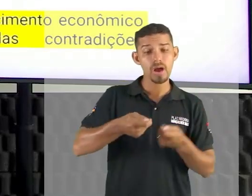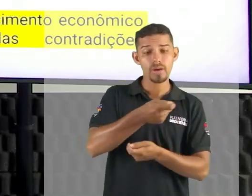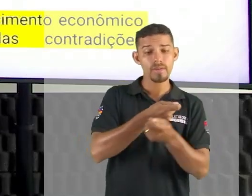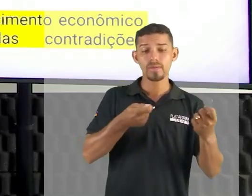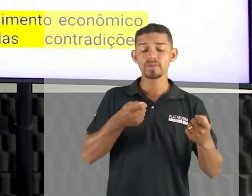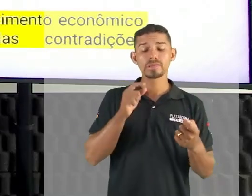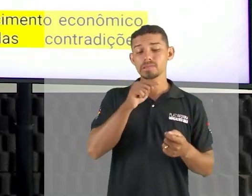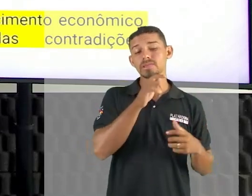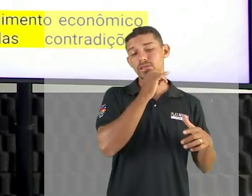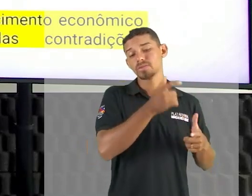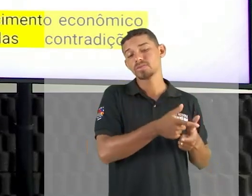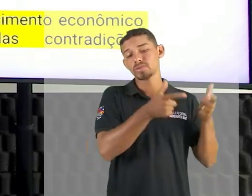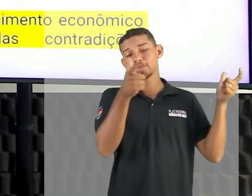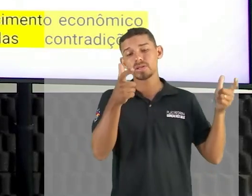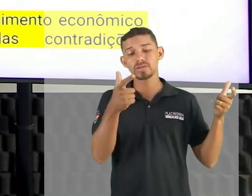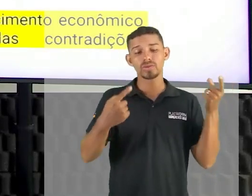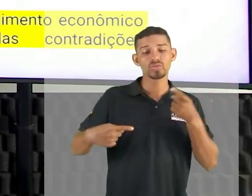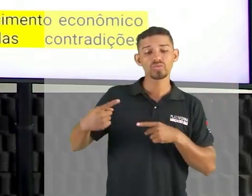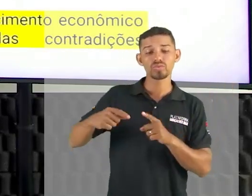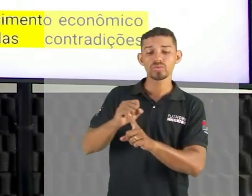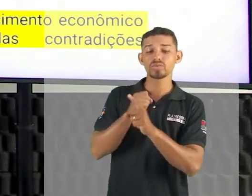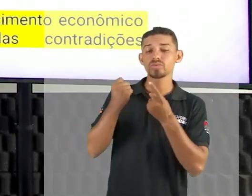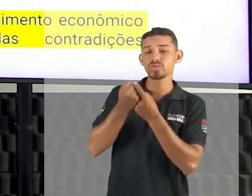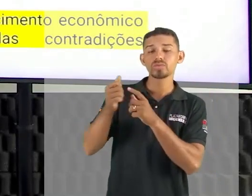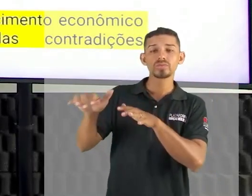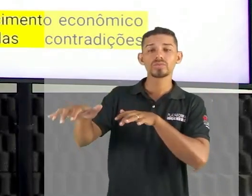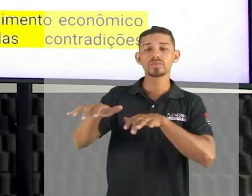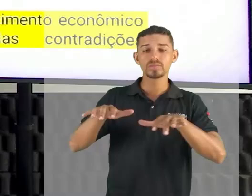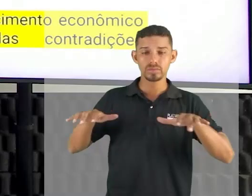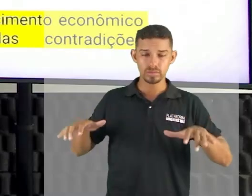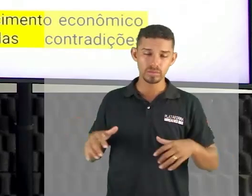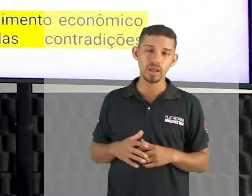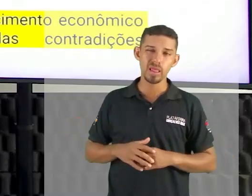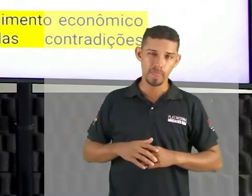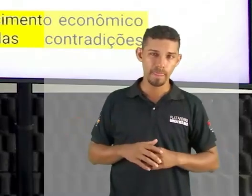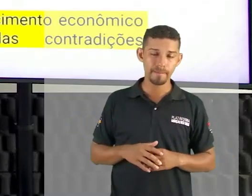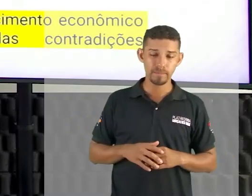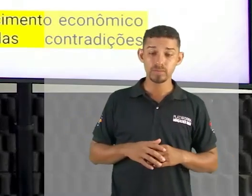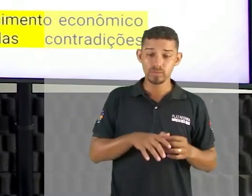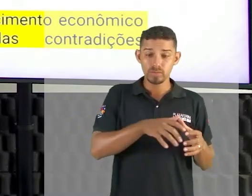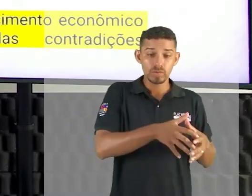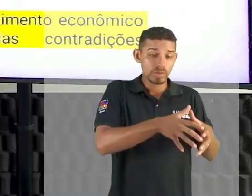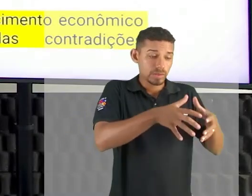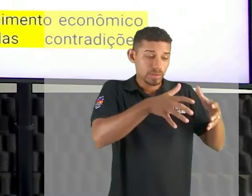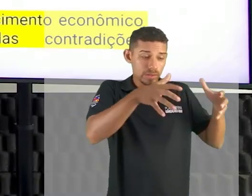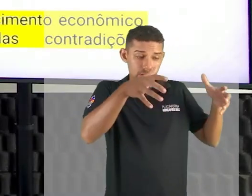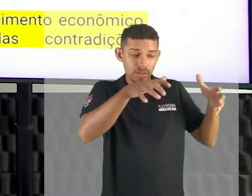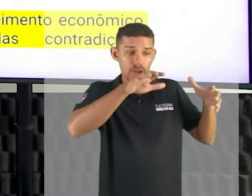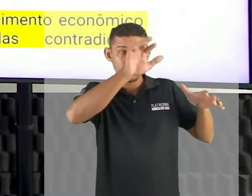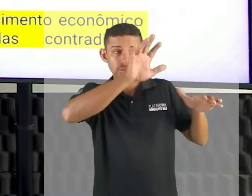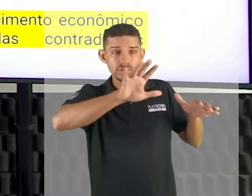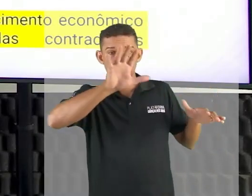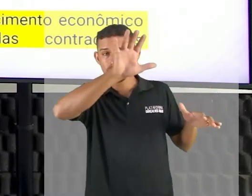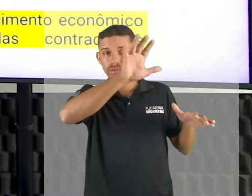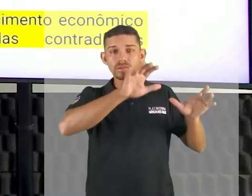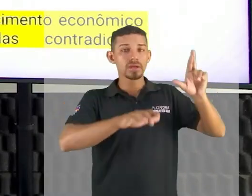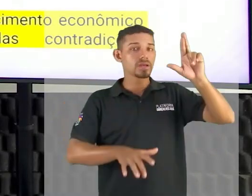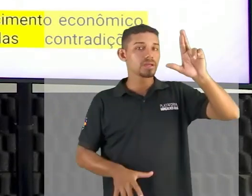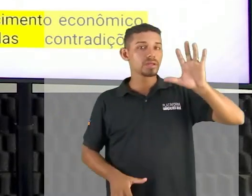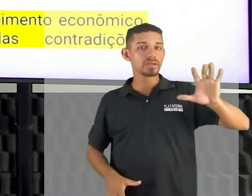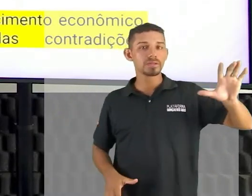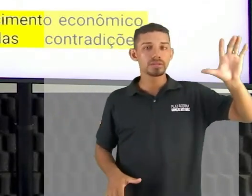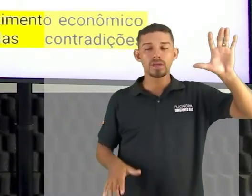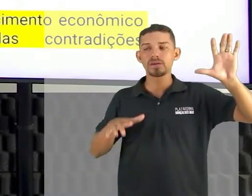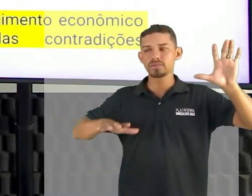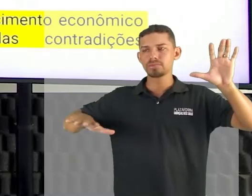econômico implicou aumento das contradições socioespaciais. E quando você tem um aumento Em outras regiões, as regiões mais periféricas